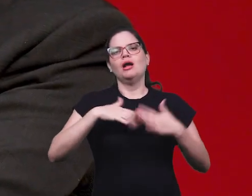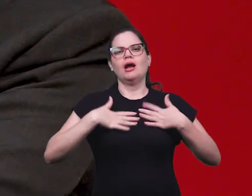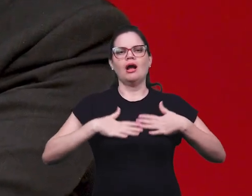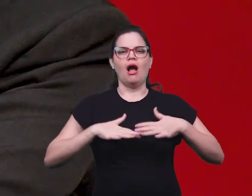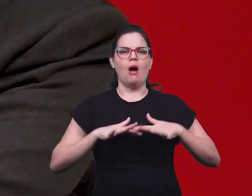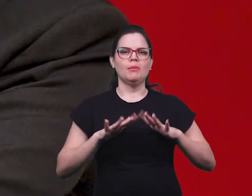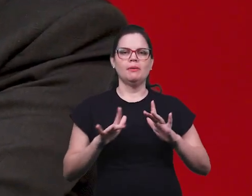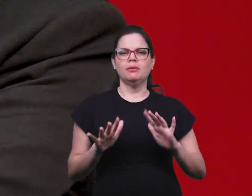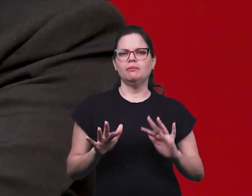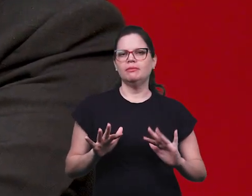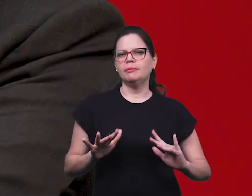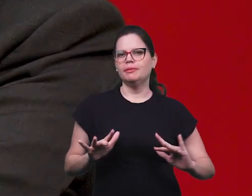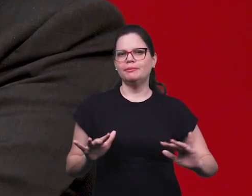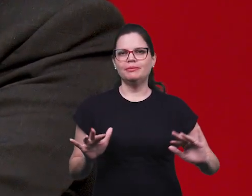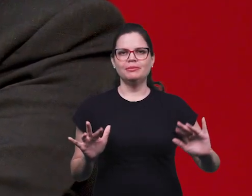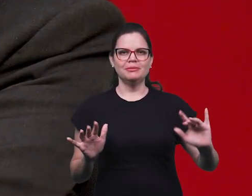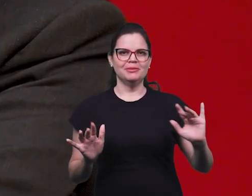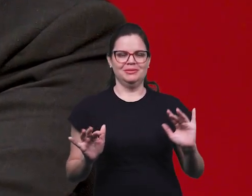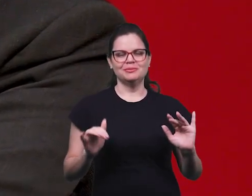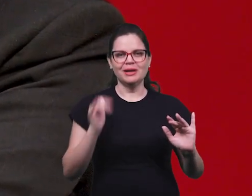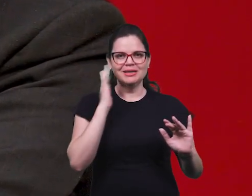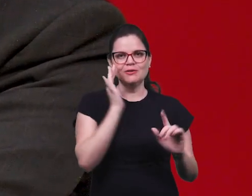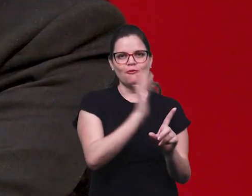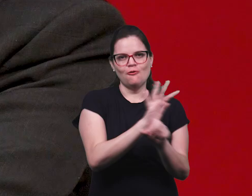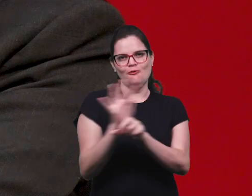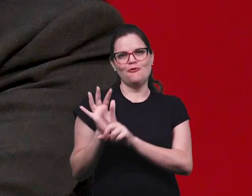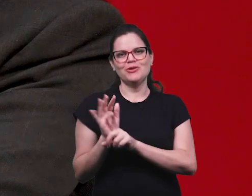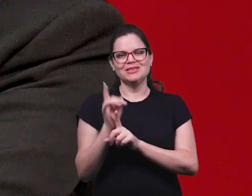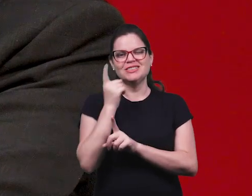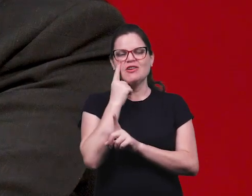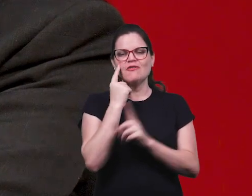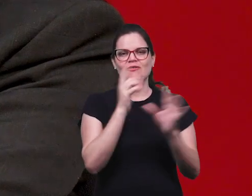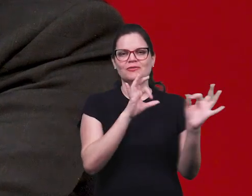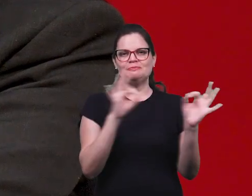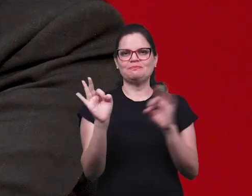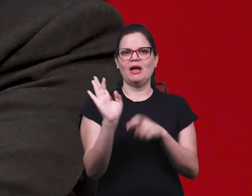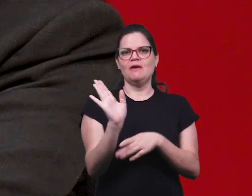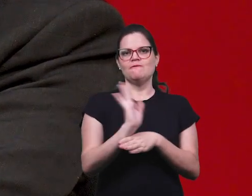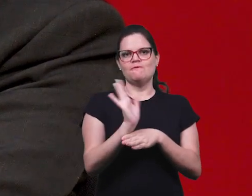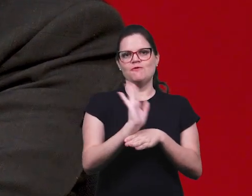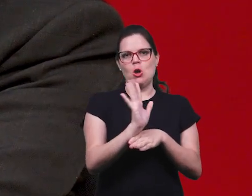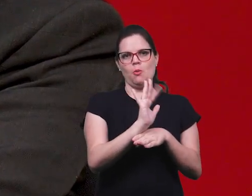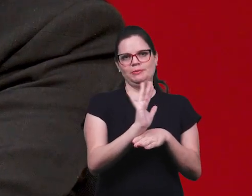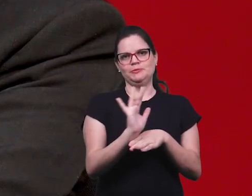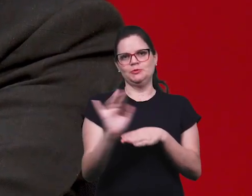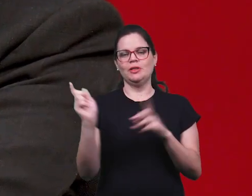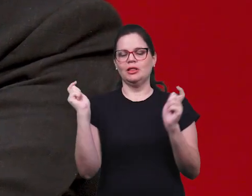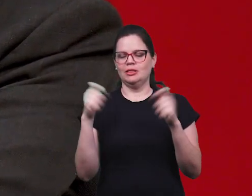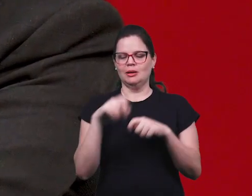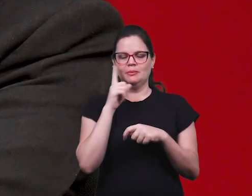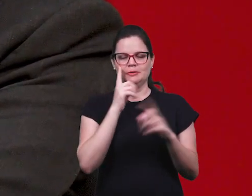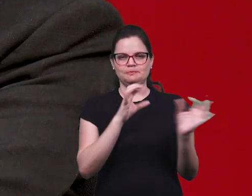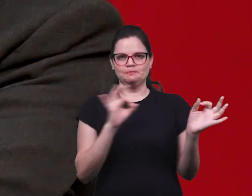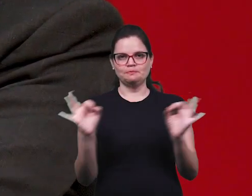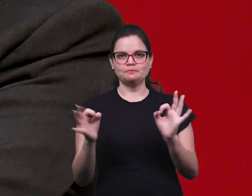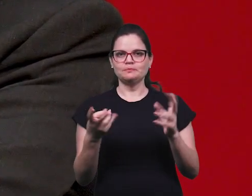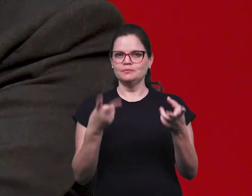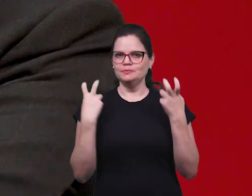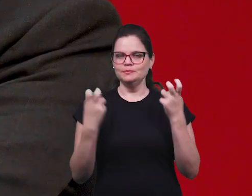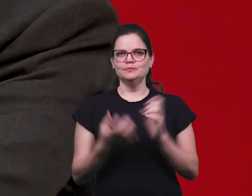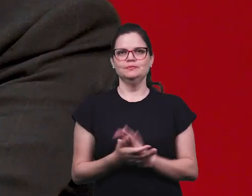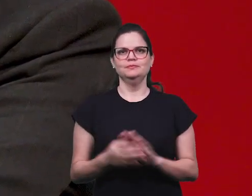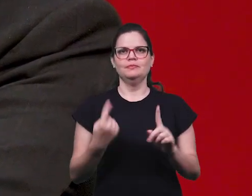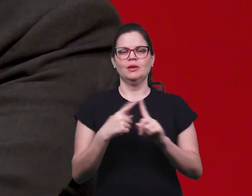calma, né, mais tranquila também. Então há diversos aspectos aí que podem ser colocados. Mas o que a gente sabe,